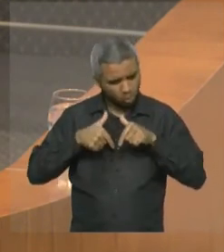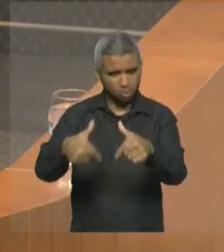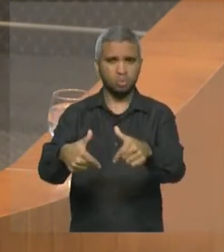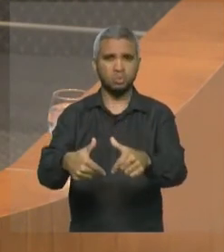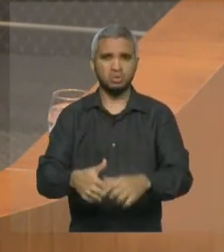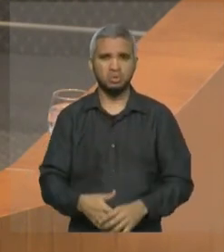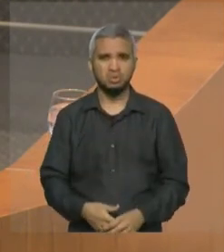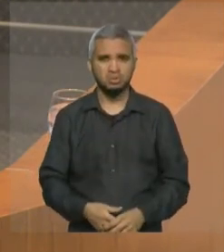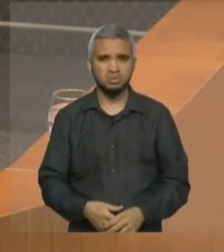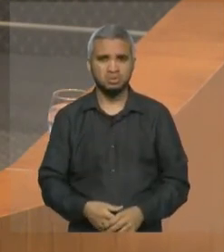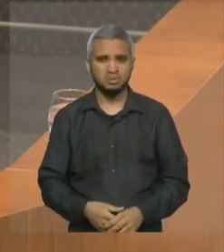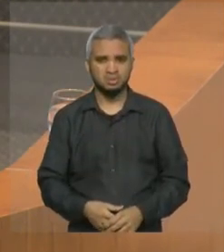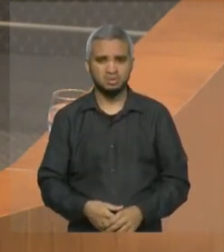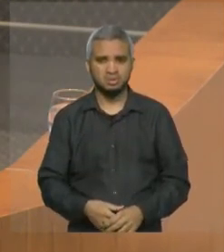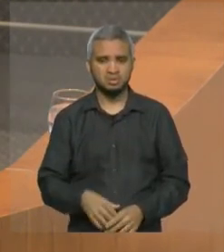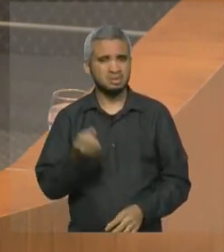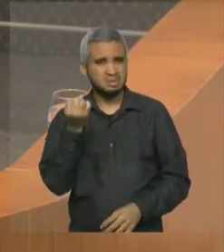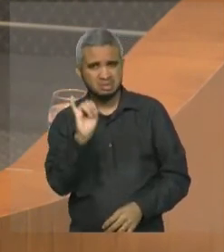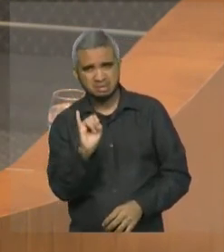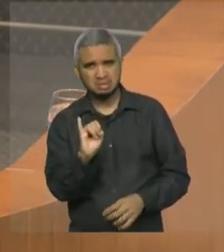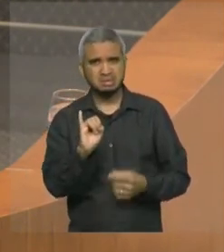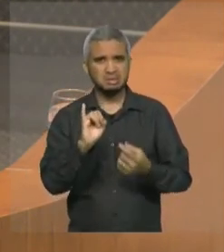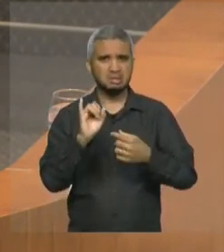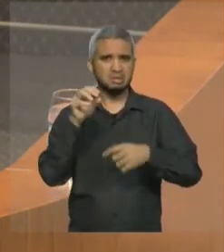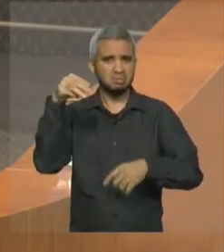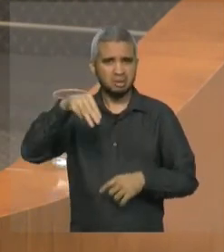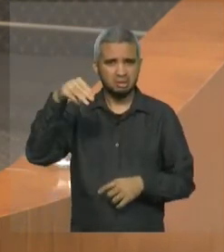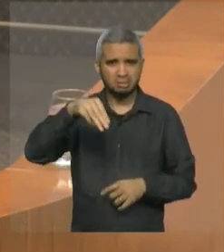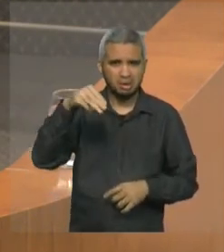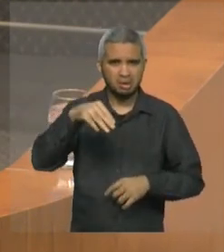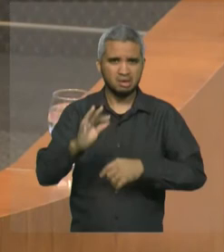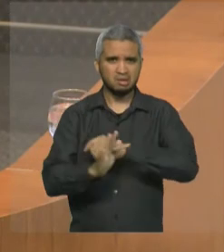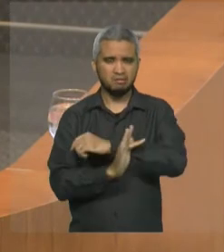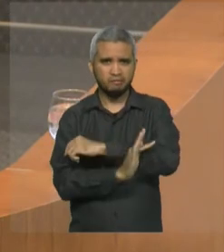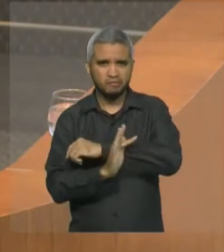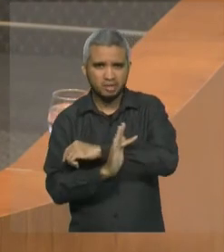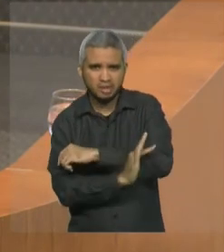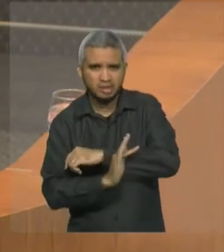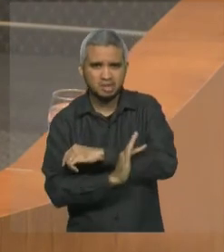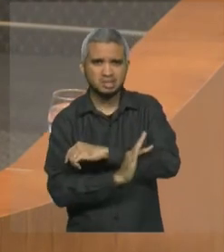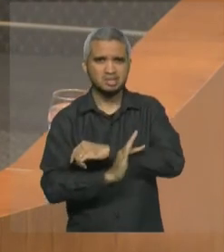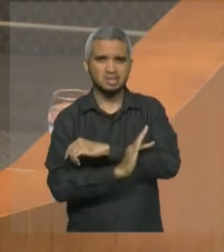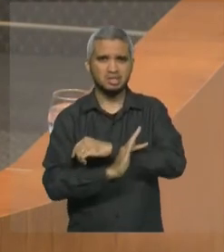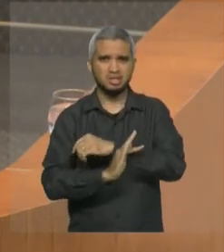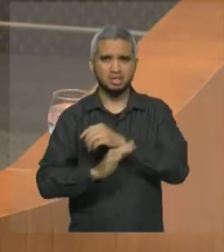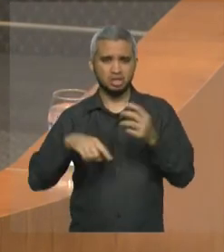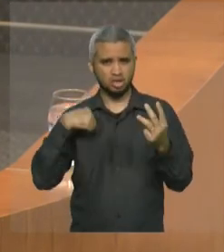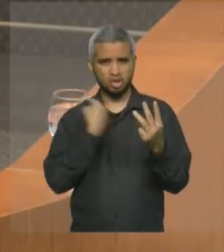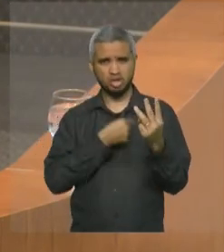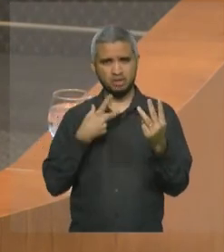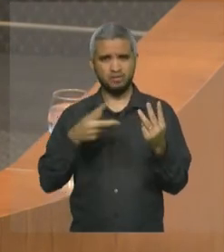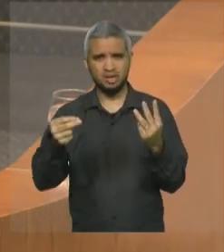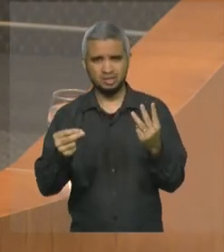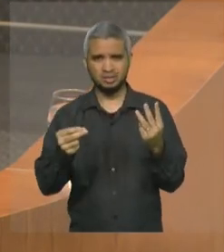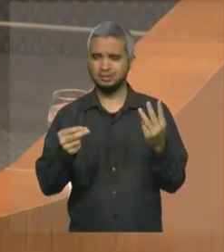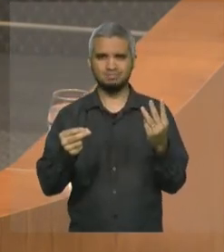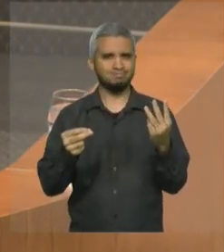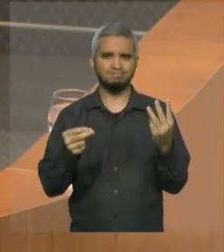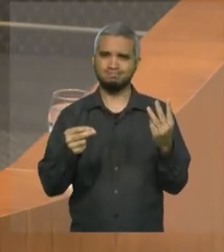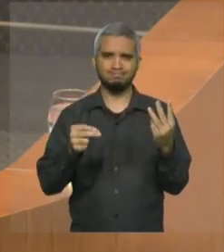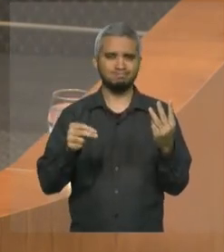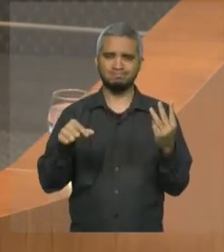imaginemos, nem na física, nem na matemática, nem na quântica, imaginarmos que nós vamos poder vencer. Mas uma coisa eu garanto a